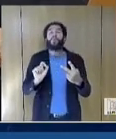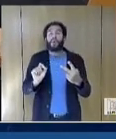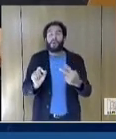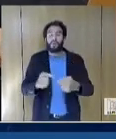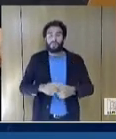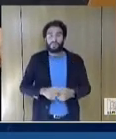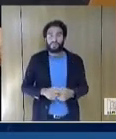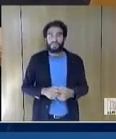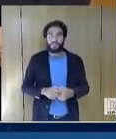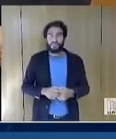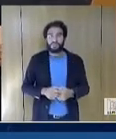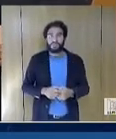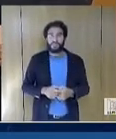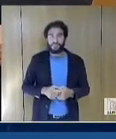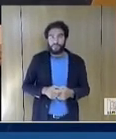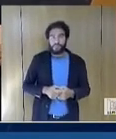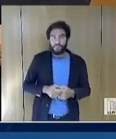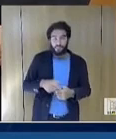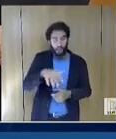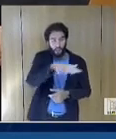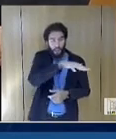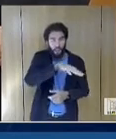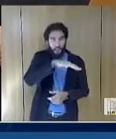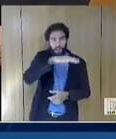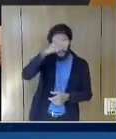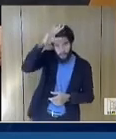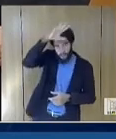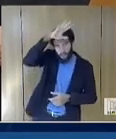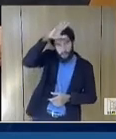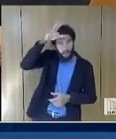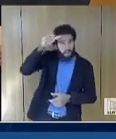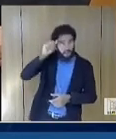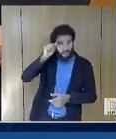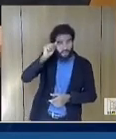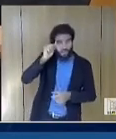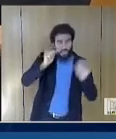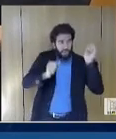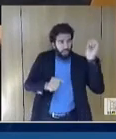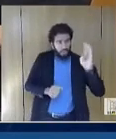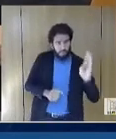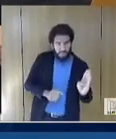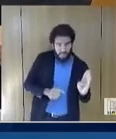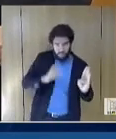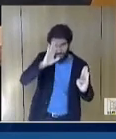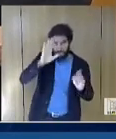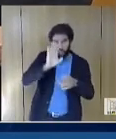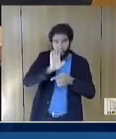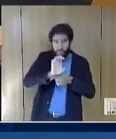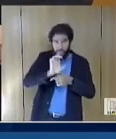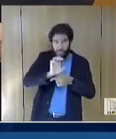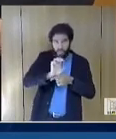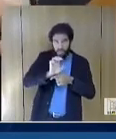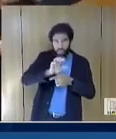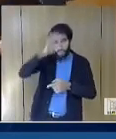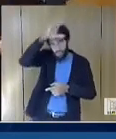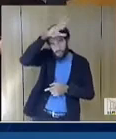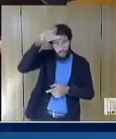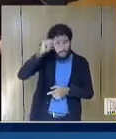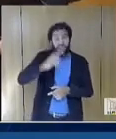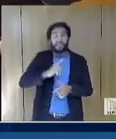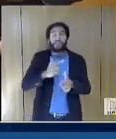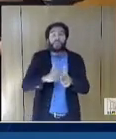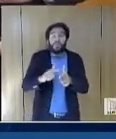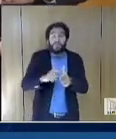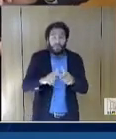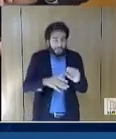busca e apreensão efetuados hoje. Então, ele já estava preso, mas só agora, segundo